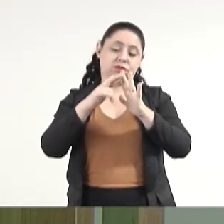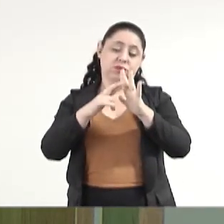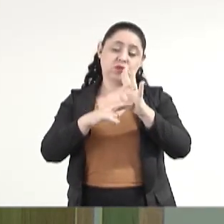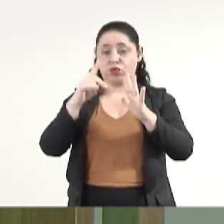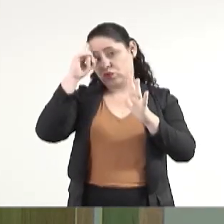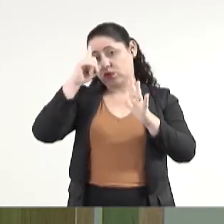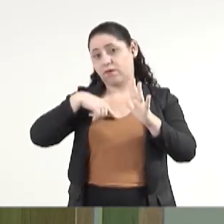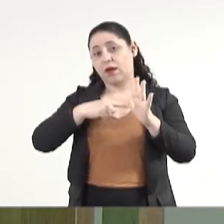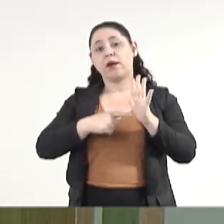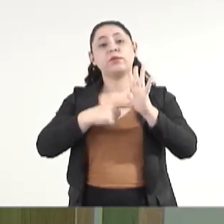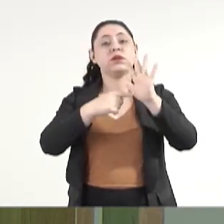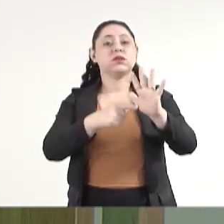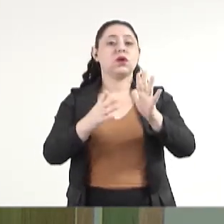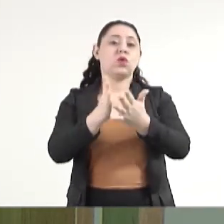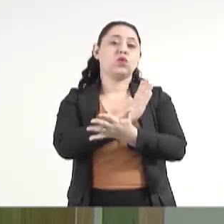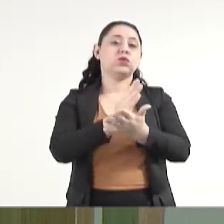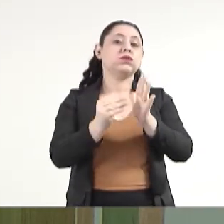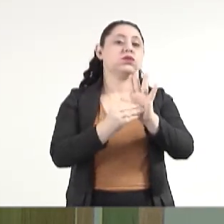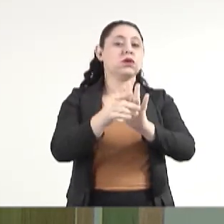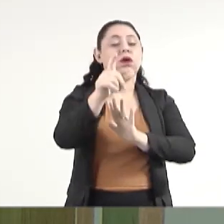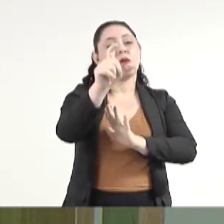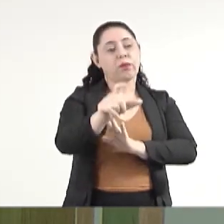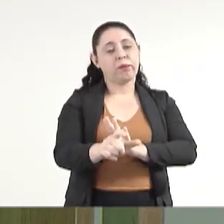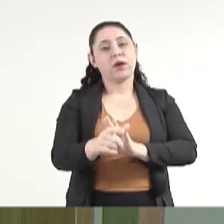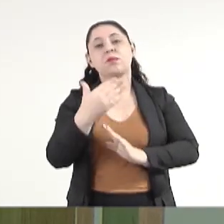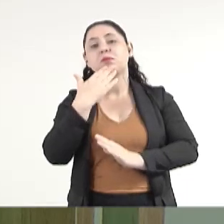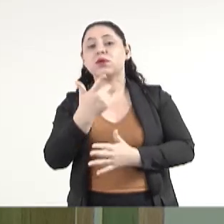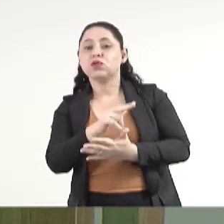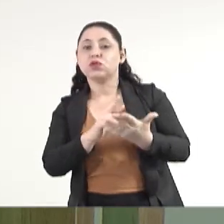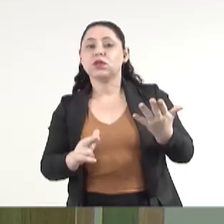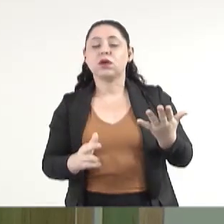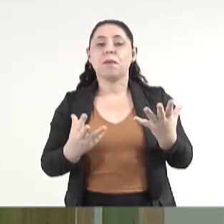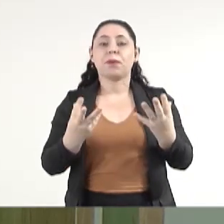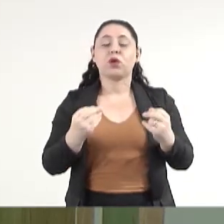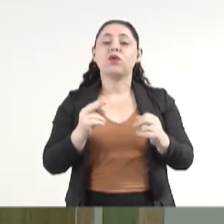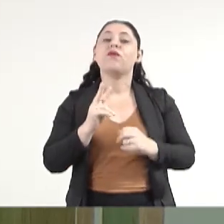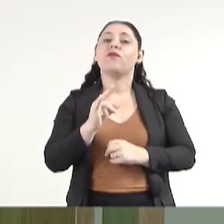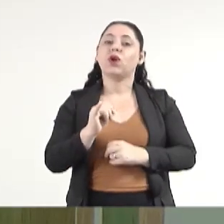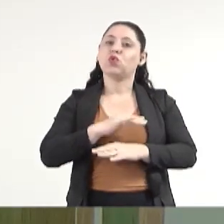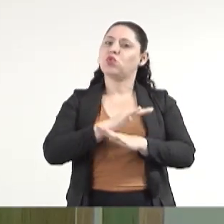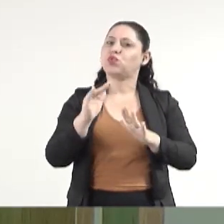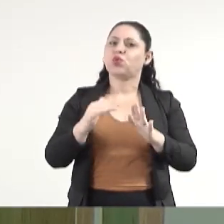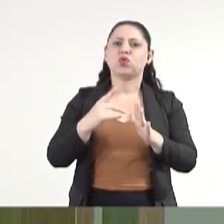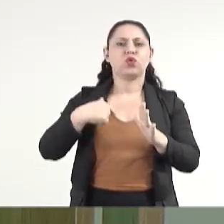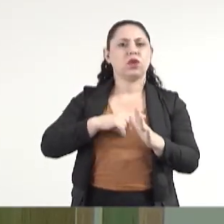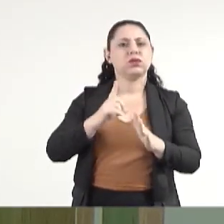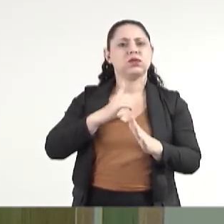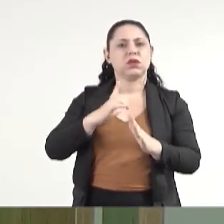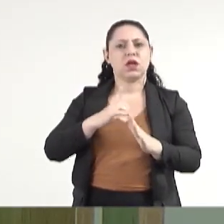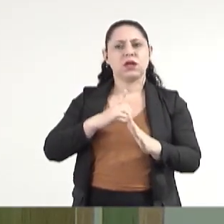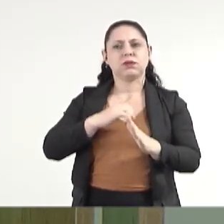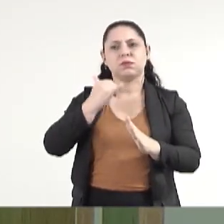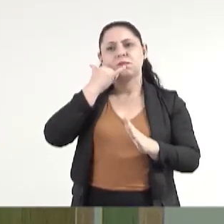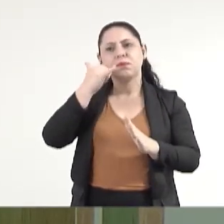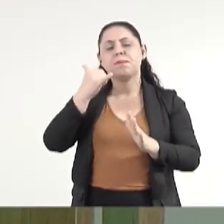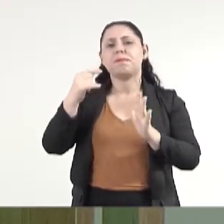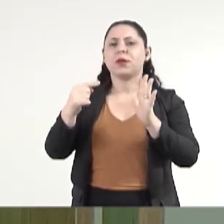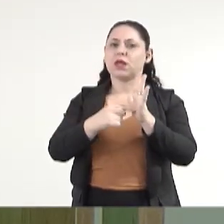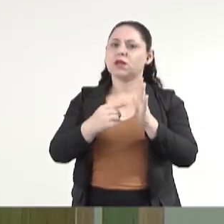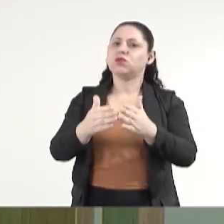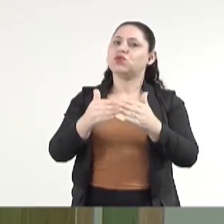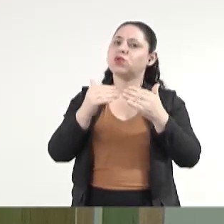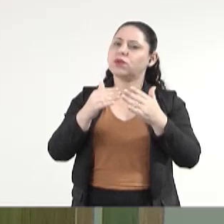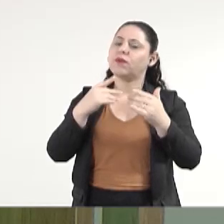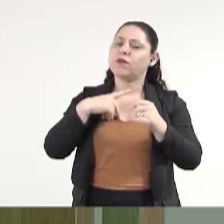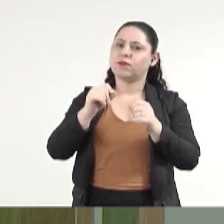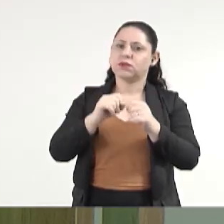dos próximos dias, a gente vai apresentar várias indicações, vários requerimentos e tudo que nós recebemos de demandas, nós vamos